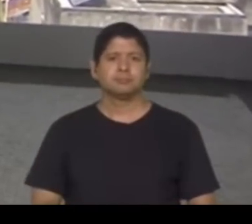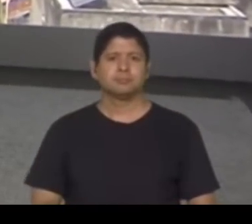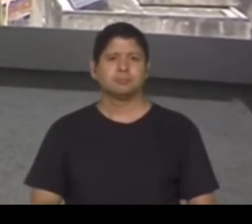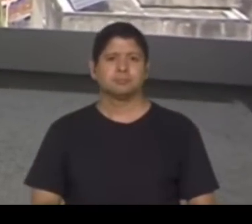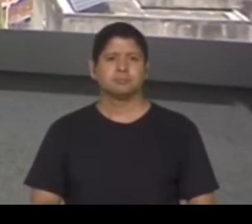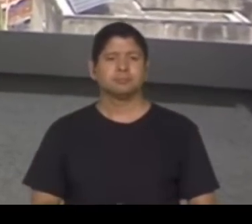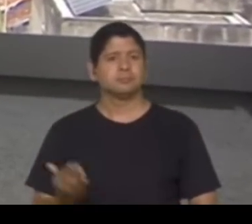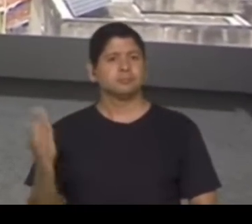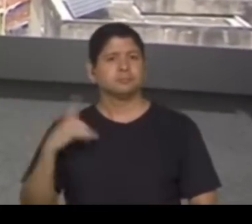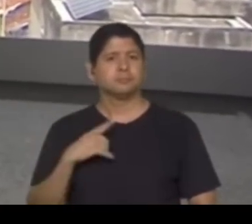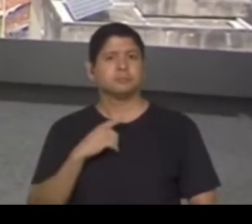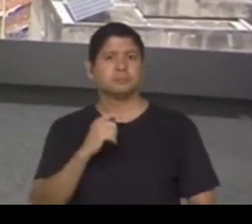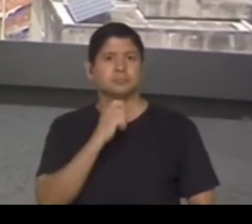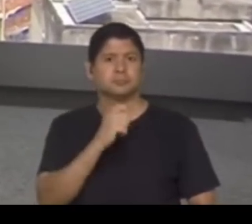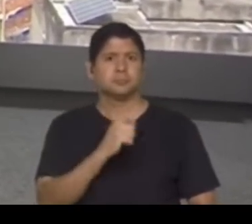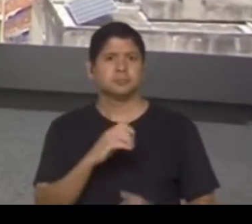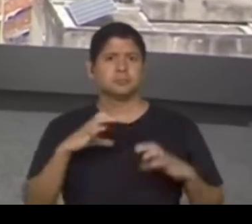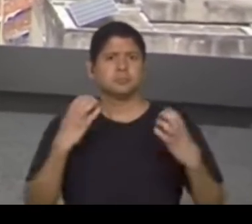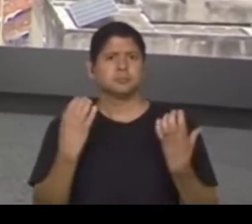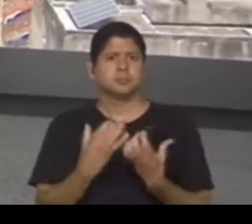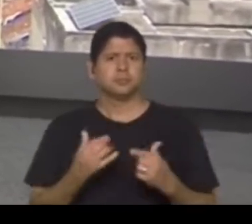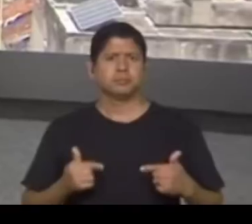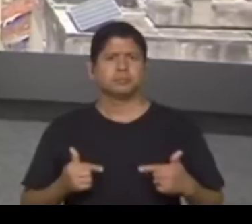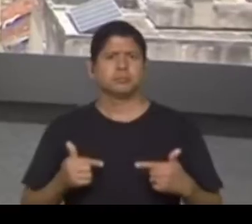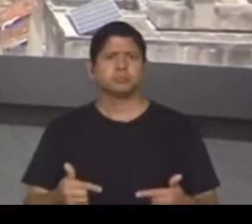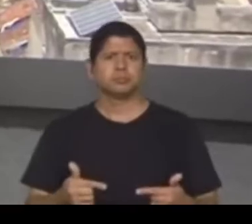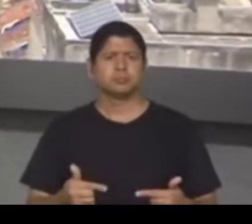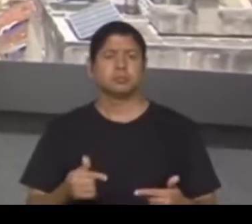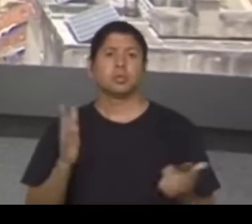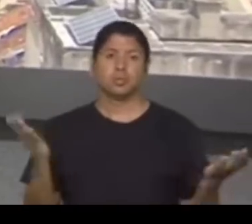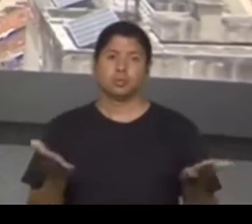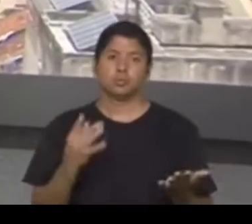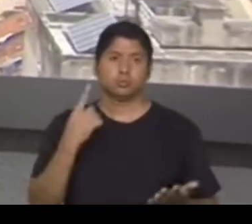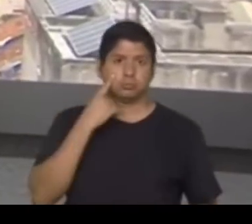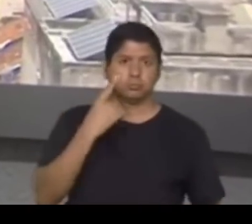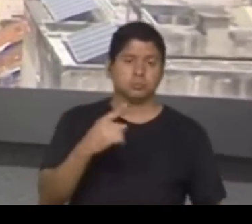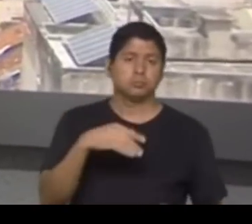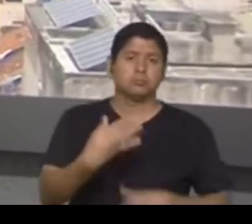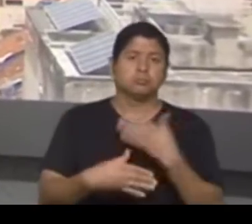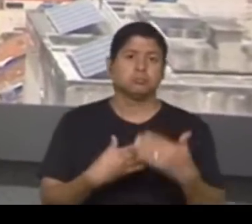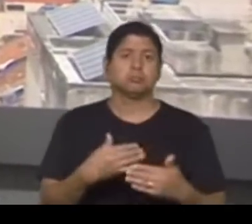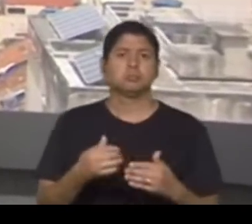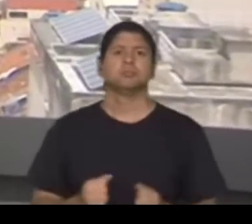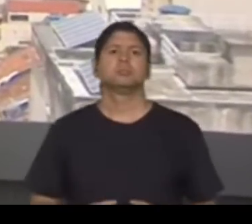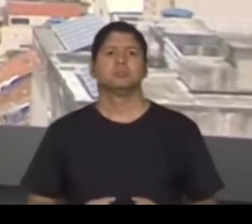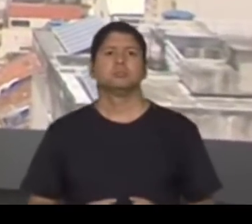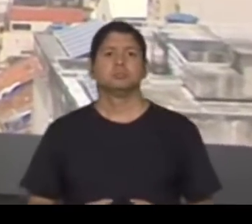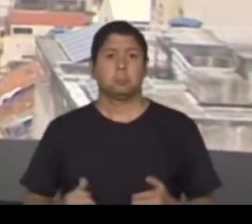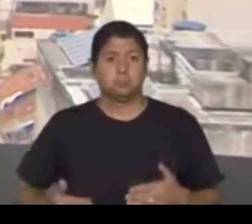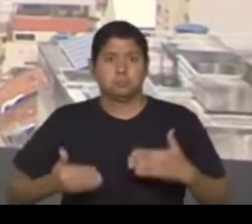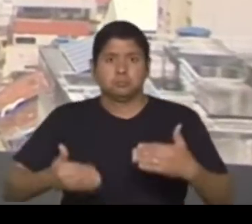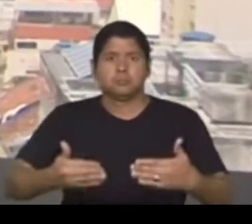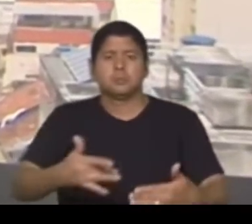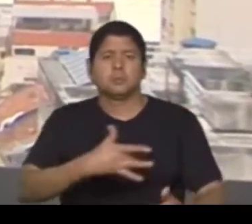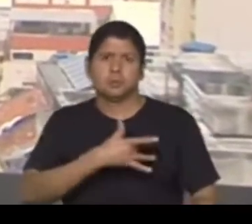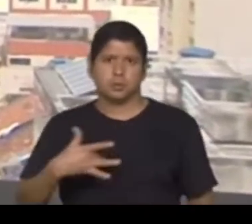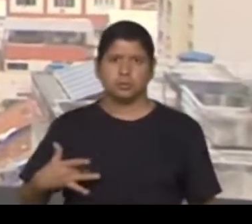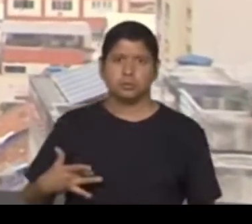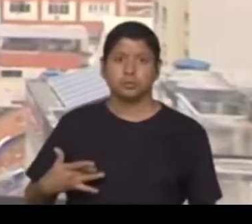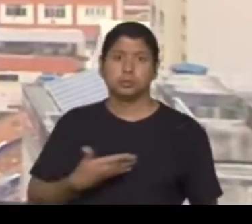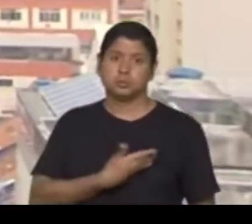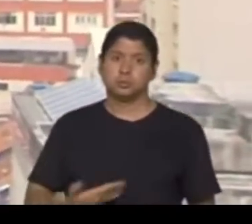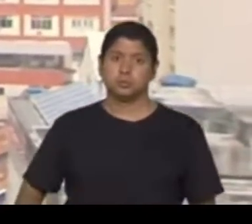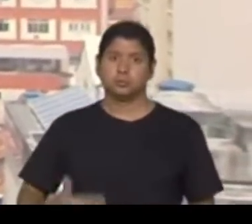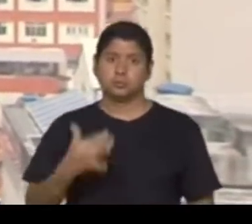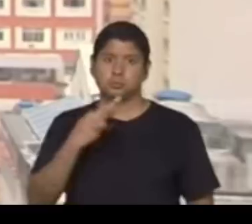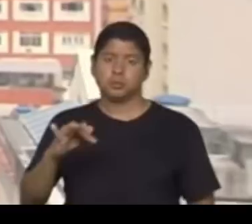Prevista a realização de uma assembleia da categoria ainda hoje sobre os rumos do movimento. Quanto ao Ministério da Saúde, o governo